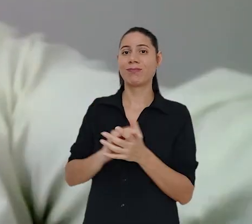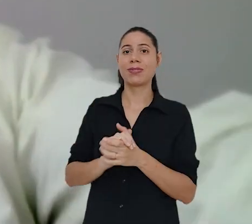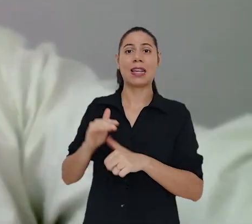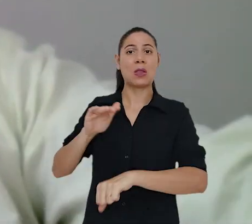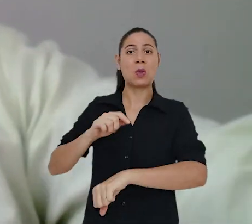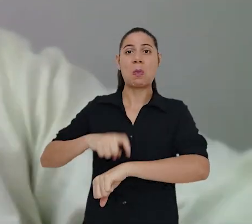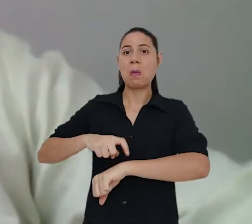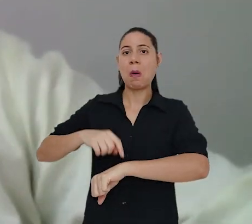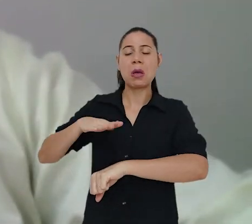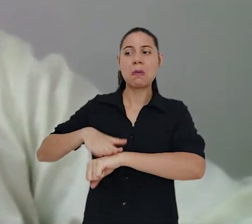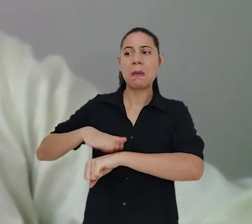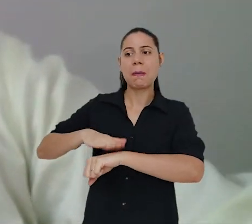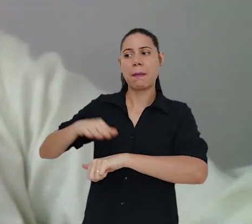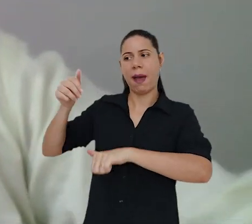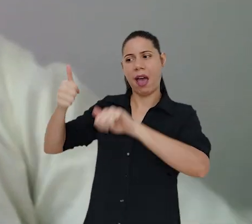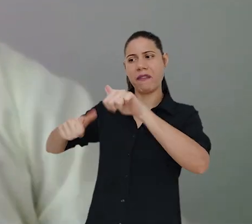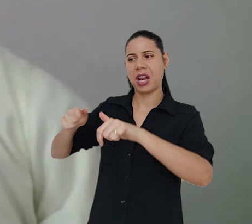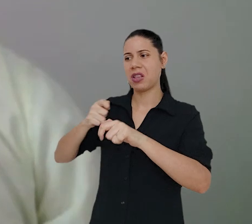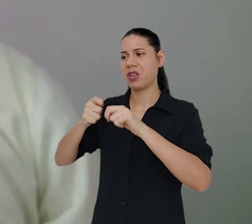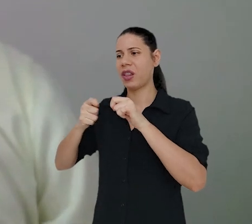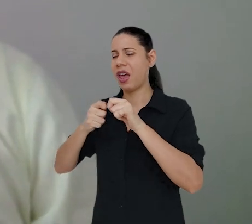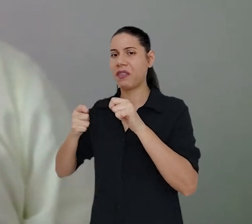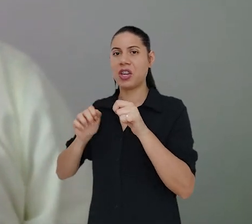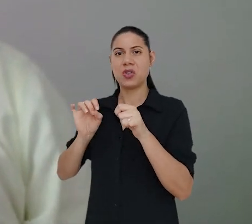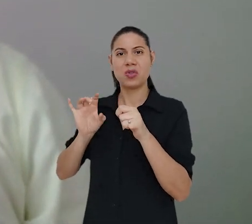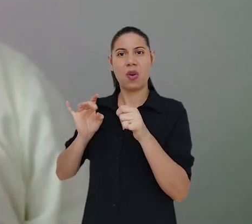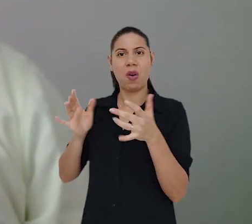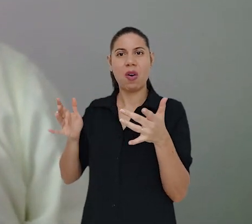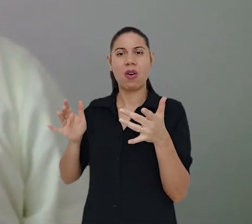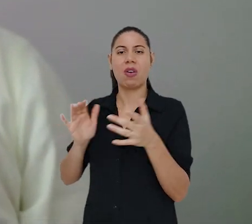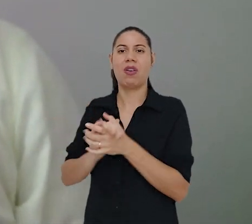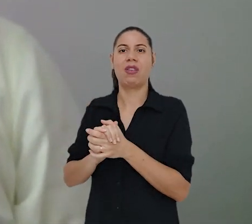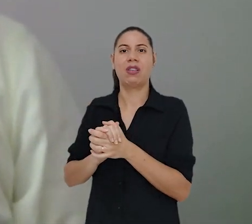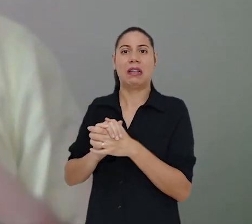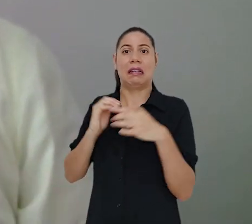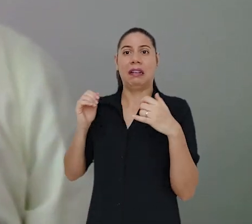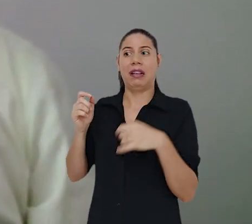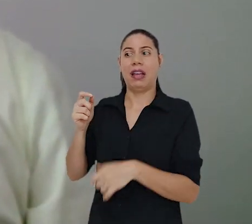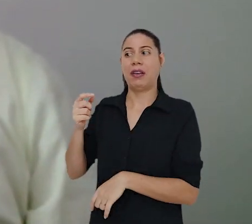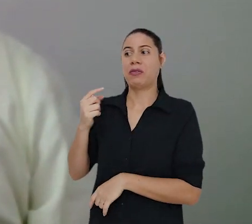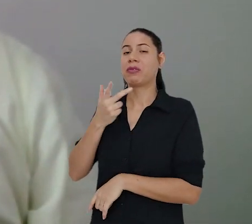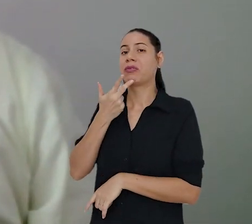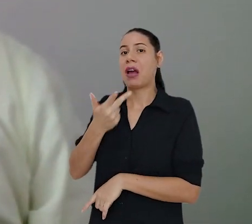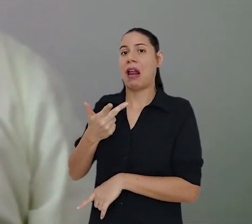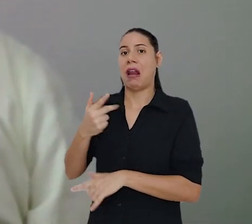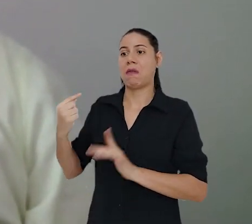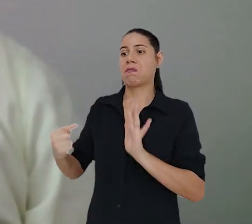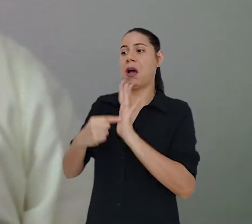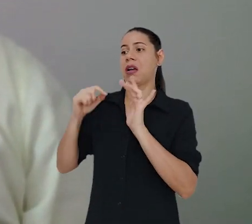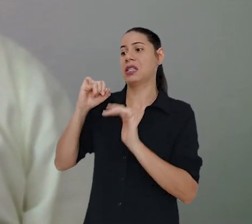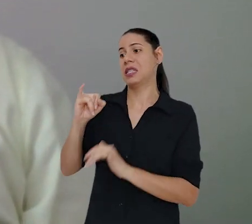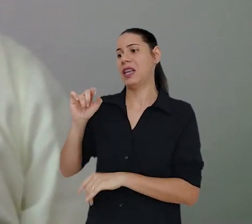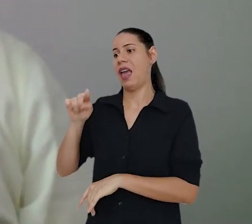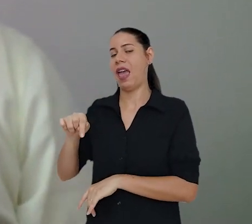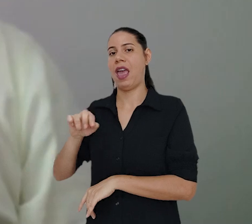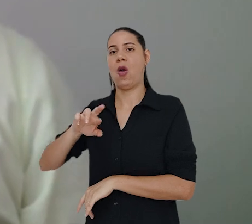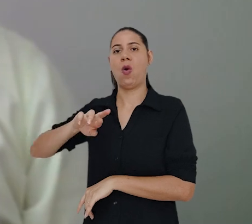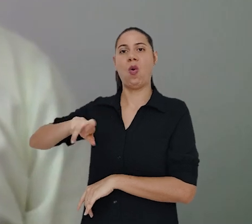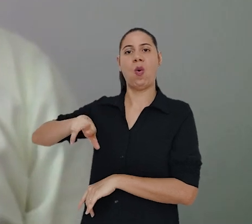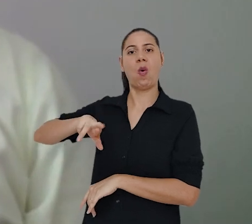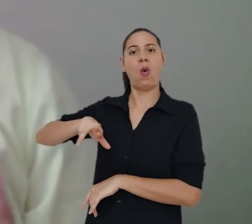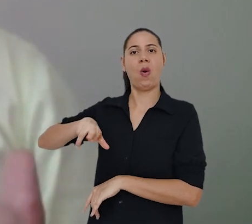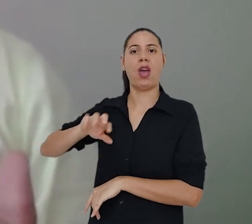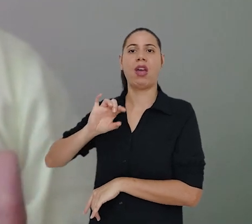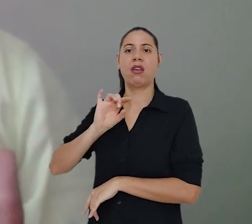feita momentaneamente, né, numa mera entrevista, definir toda aquela, não